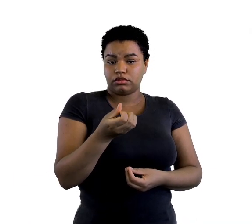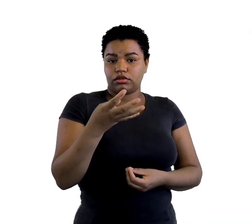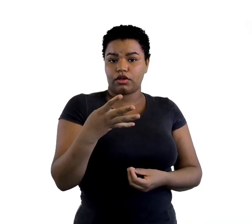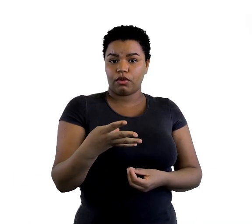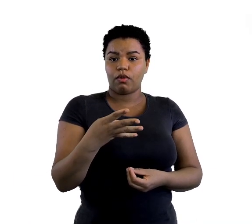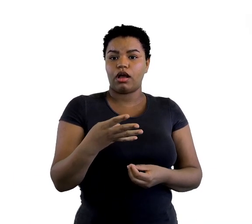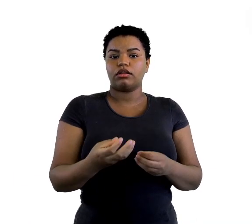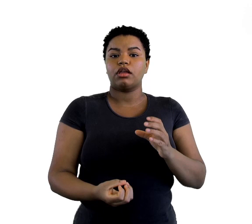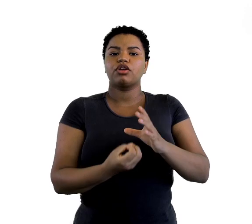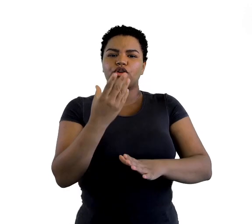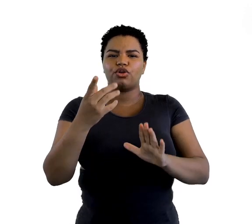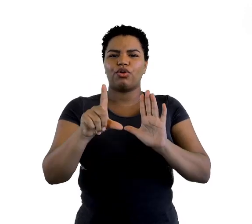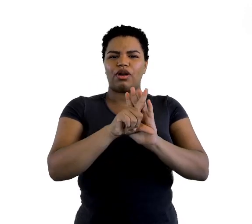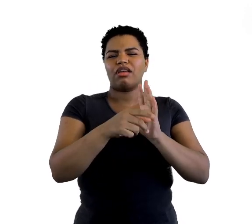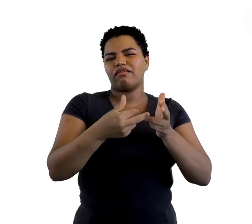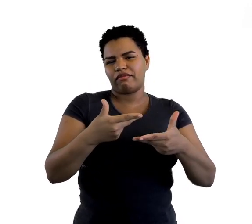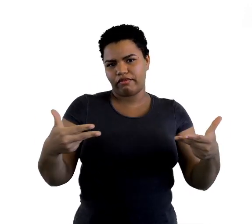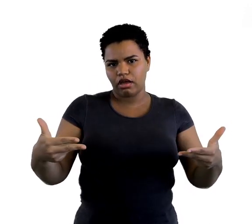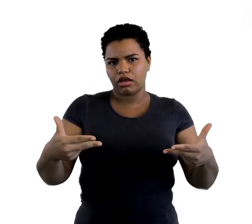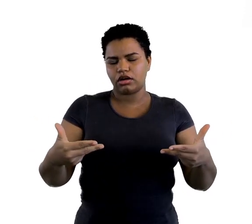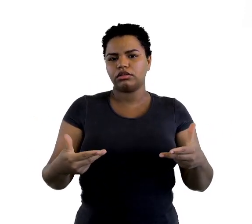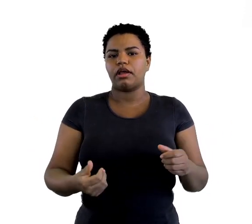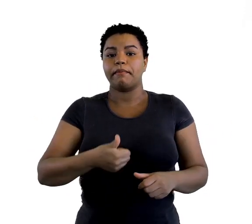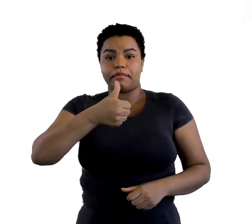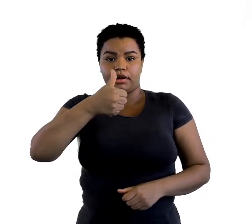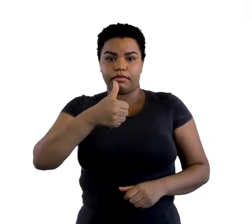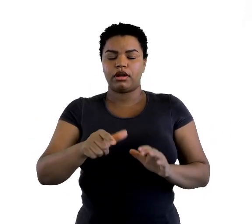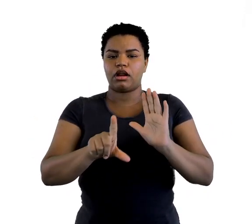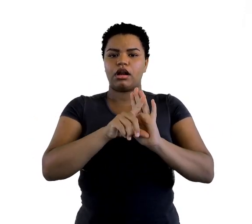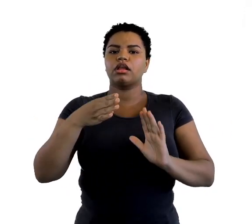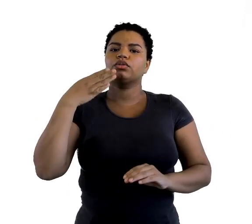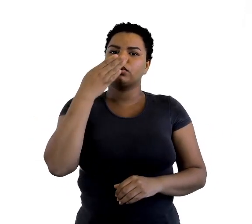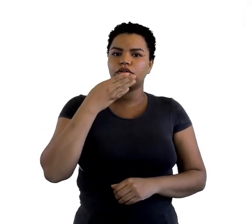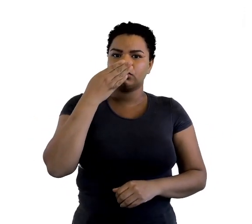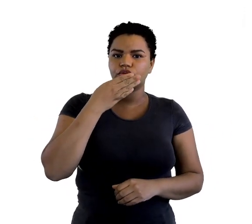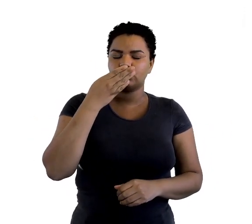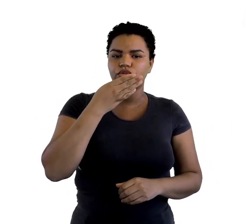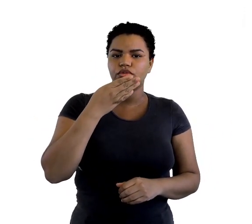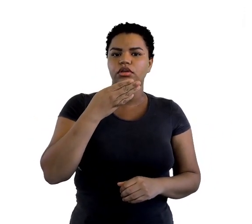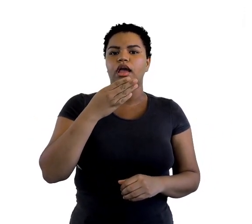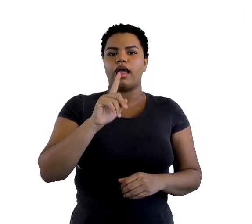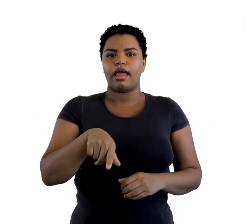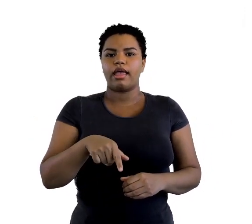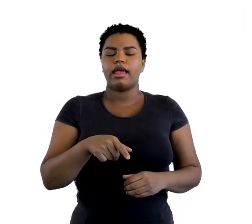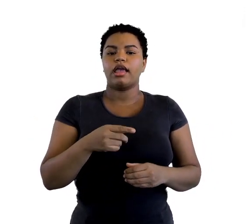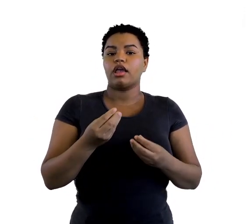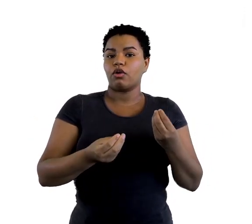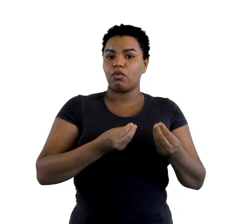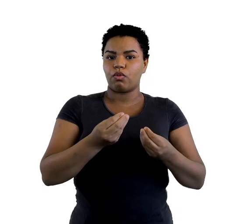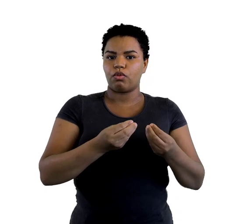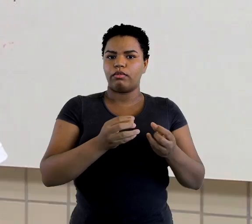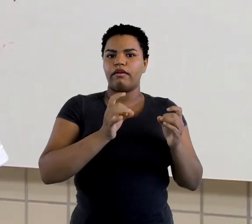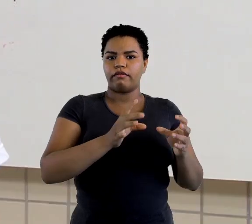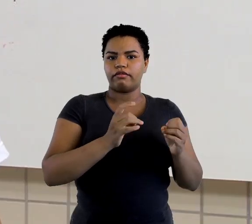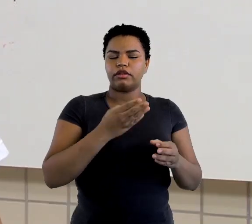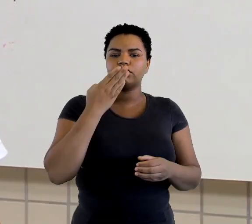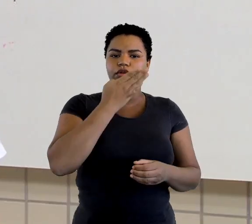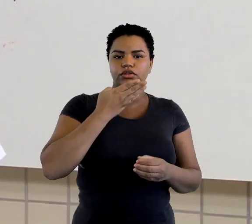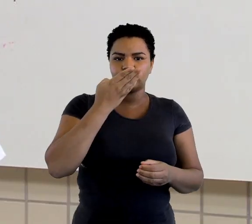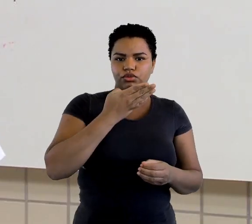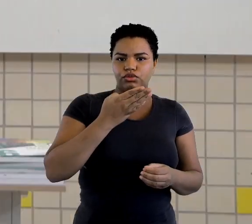que foi um imposto cobrado sobre a produção e transporte do açúcar pelos colonos. Agora estava proibido o